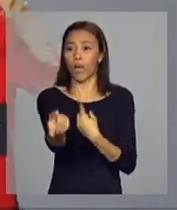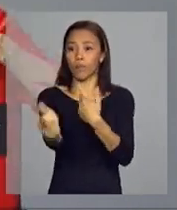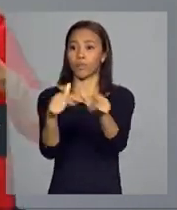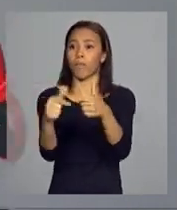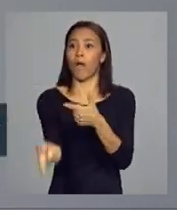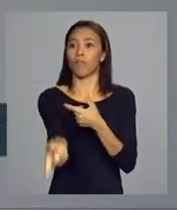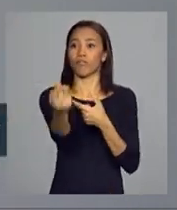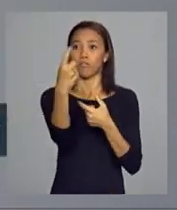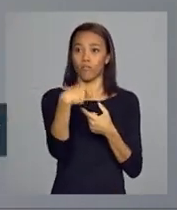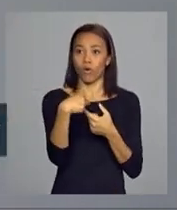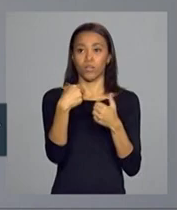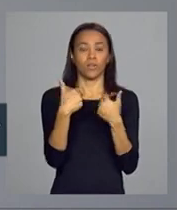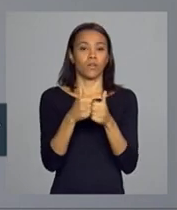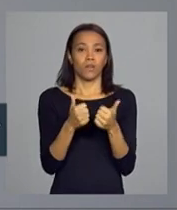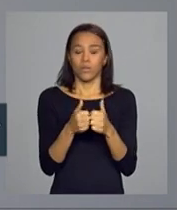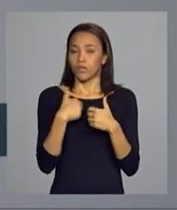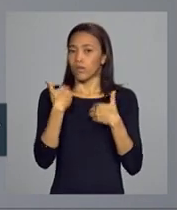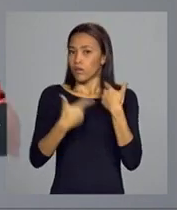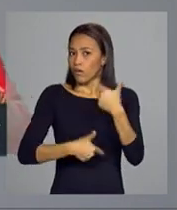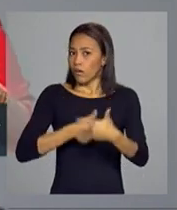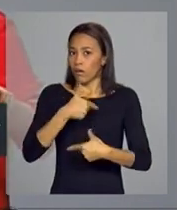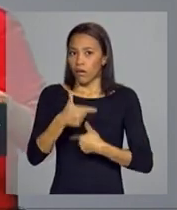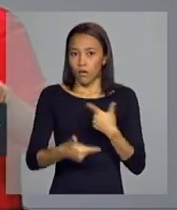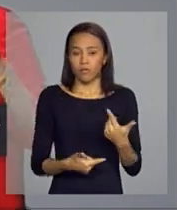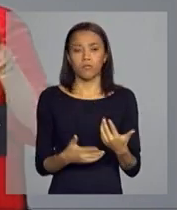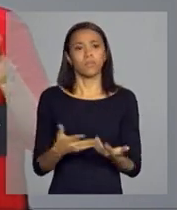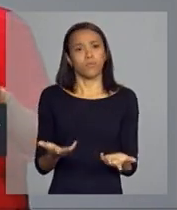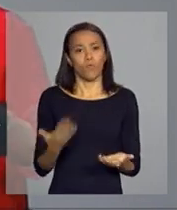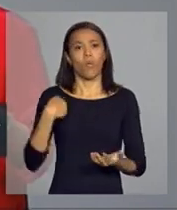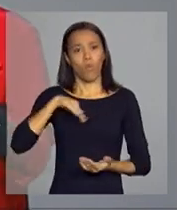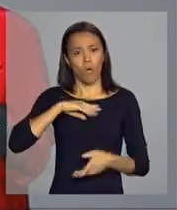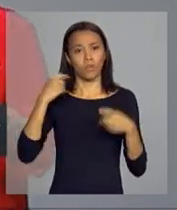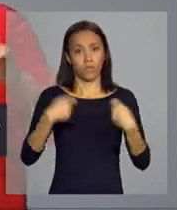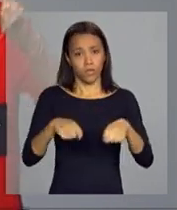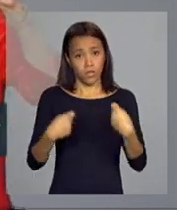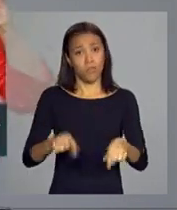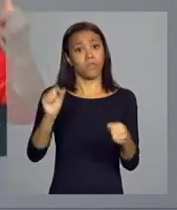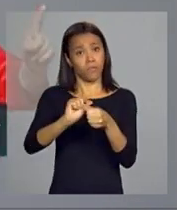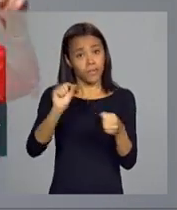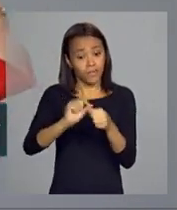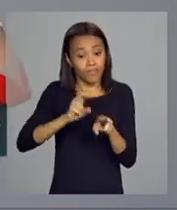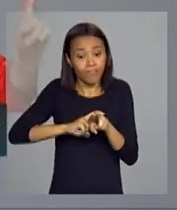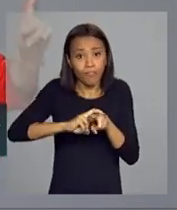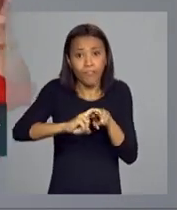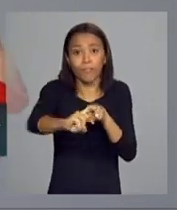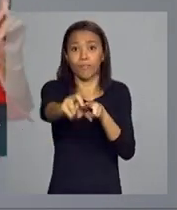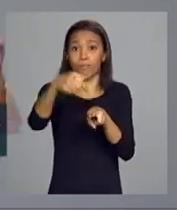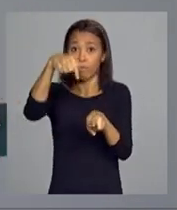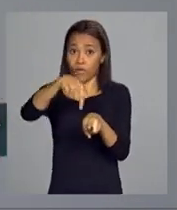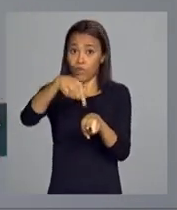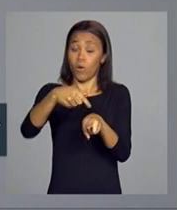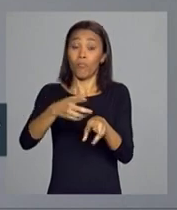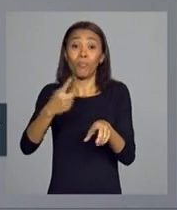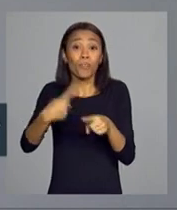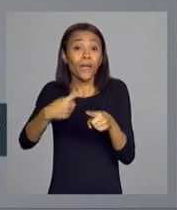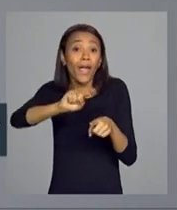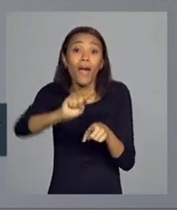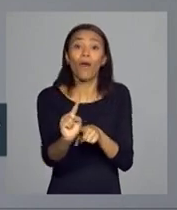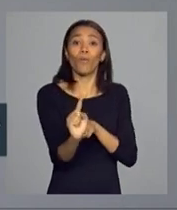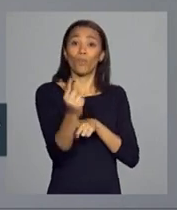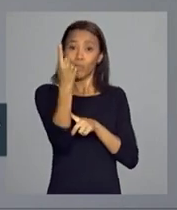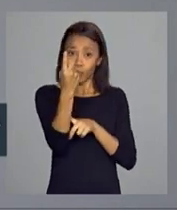do trabalho para os ônibus. Nós temos de fazer metrô porque é a única forma racional